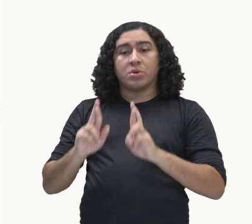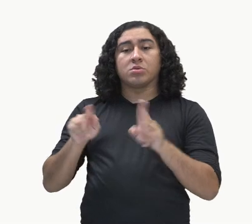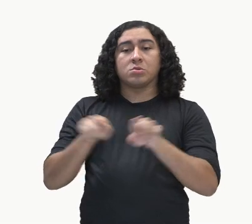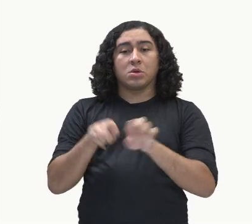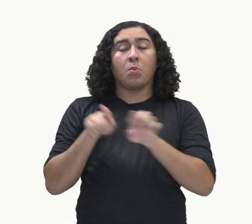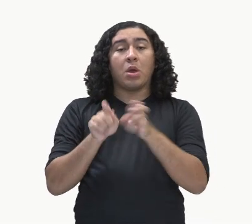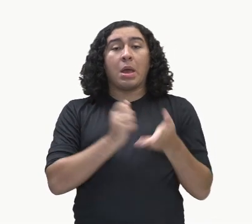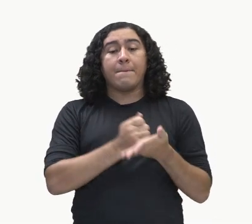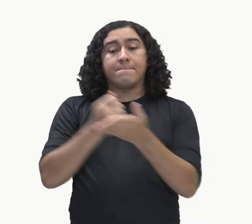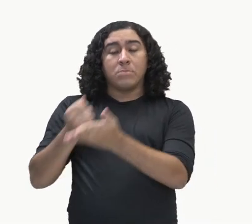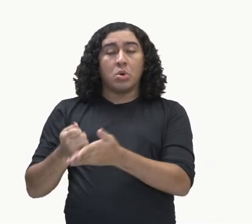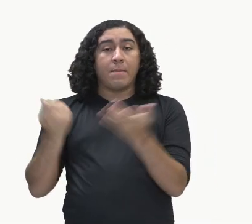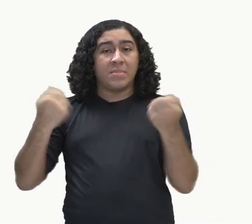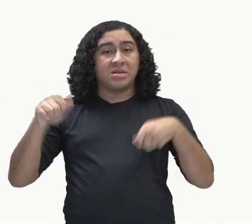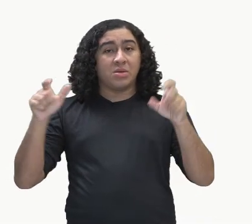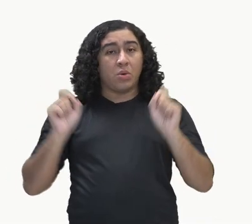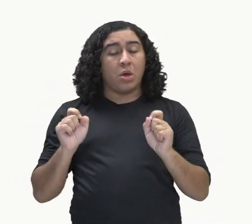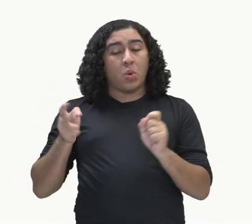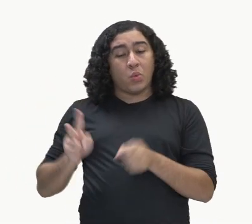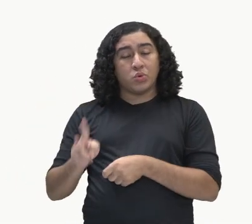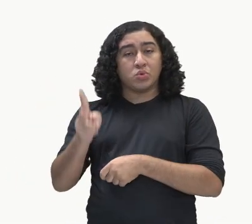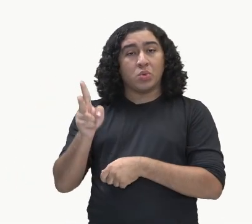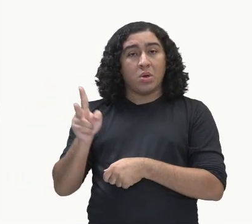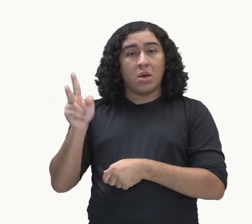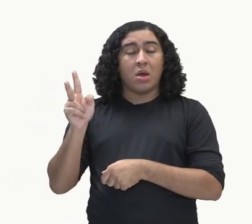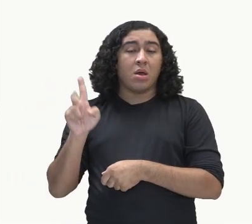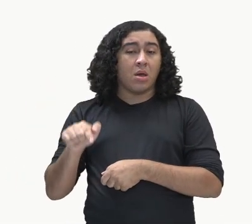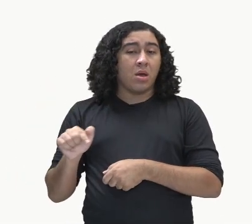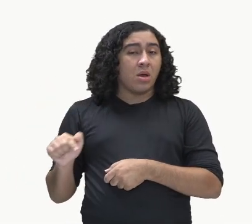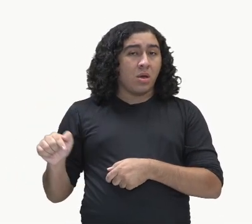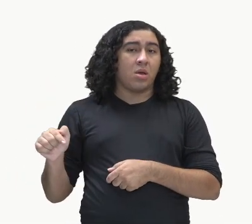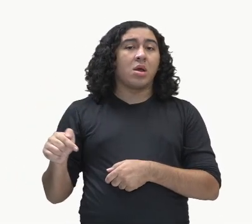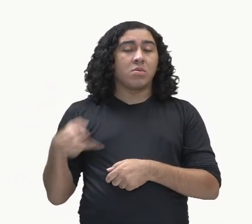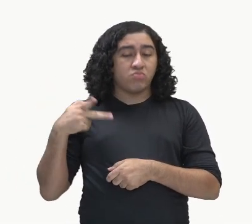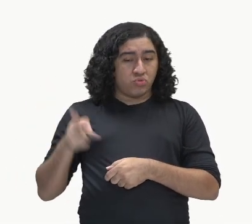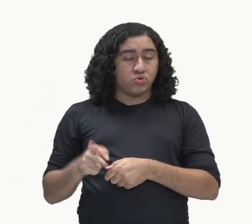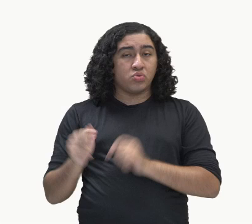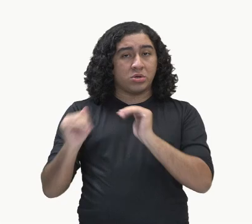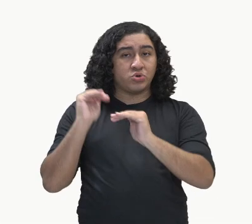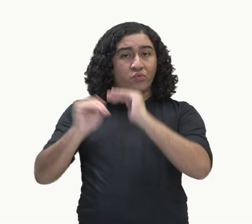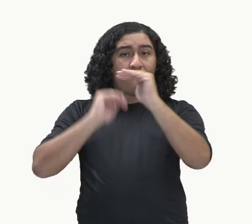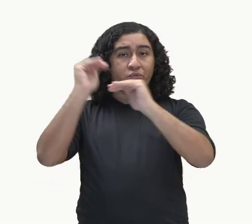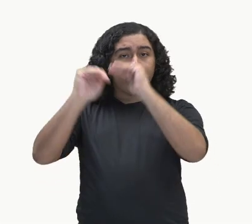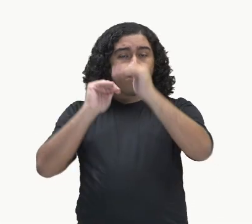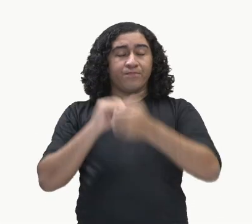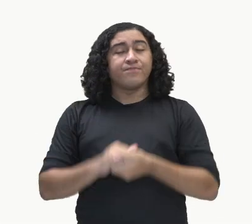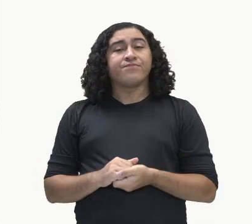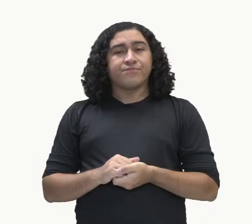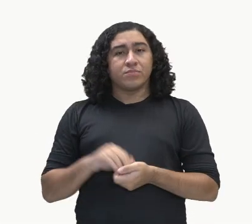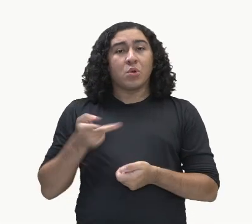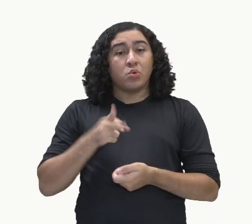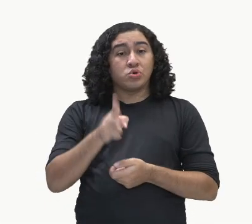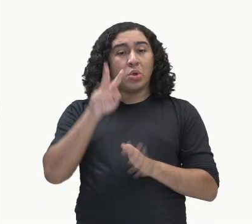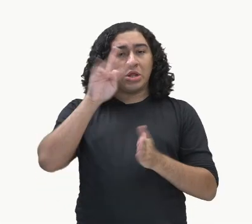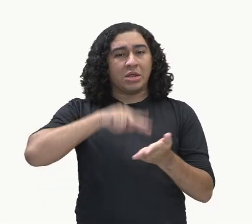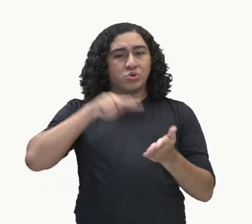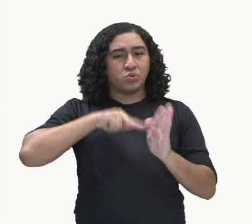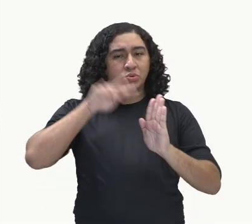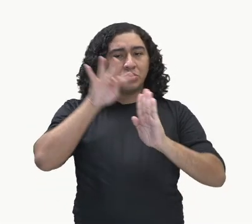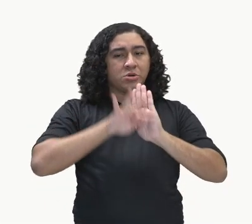apoio necessários para que elas continuem, né, progredindo. Continuando um pouquinho mais o